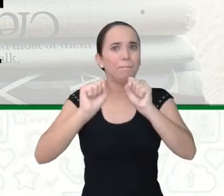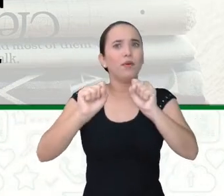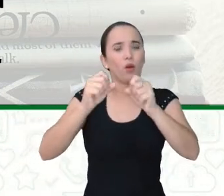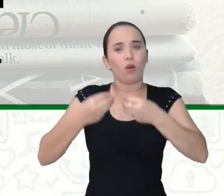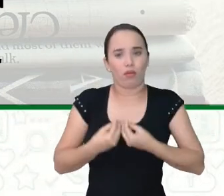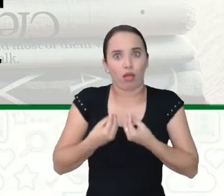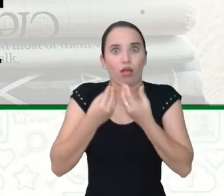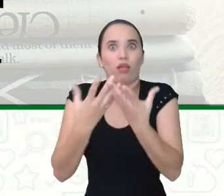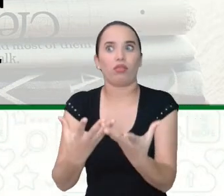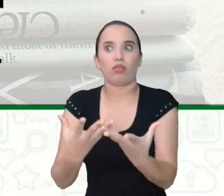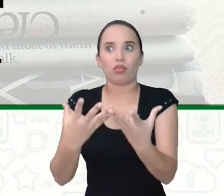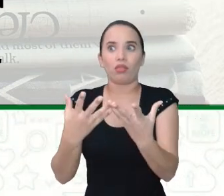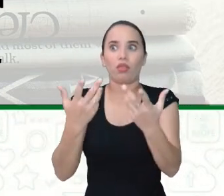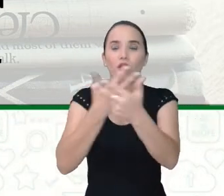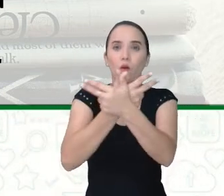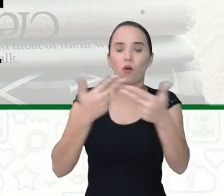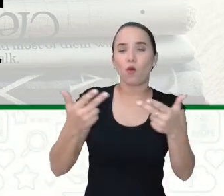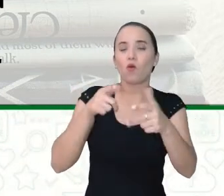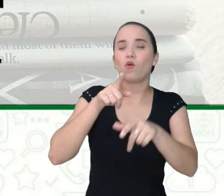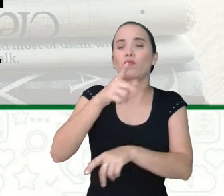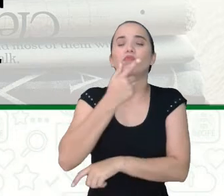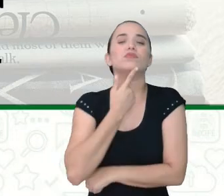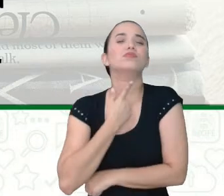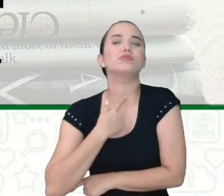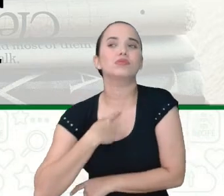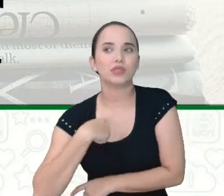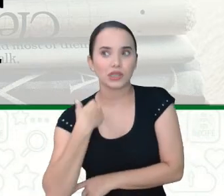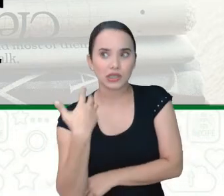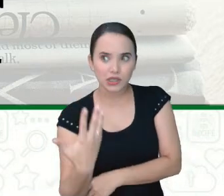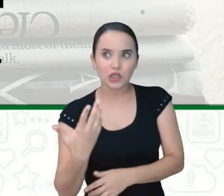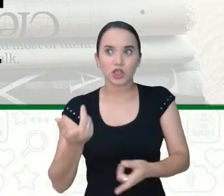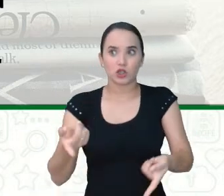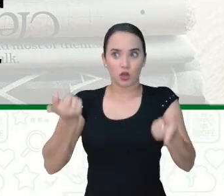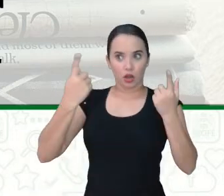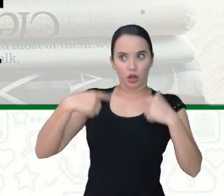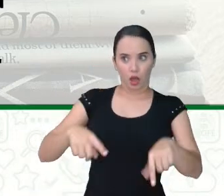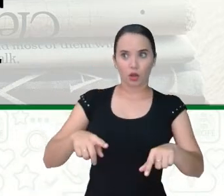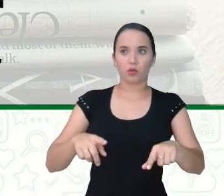lhe trazer o que você mais deseja. E